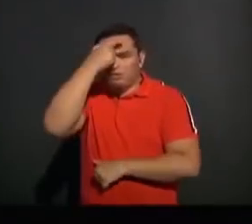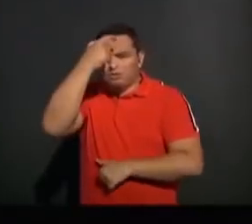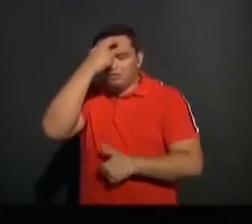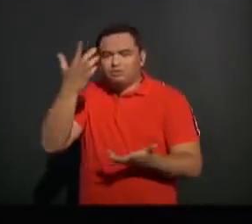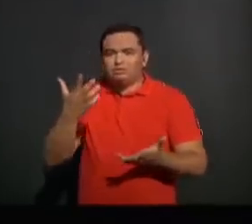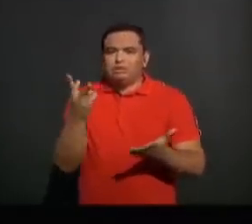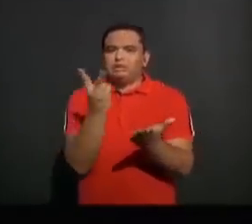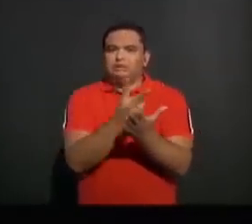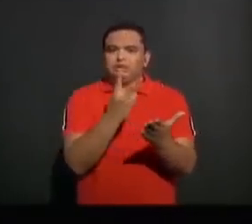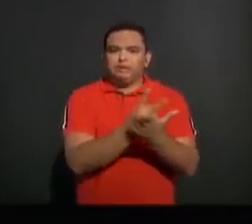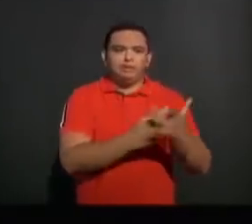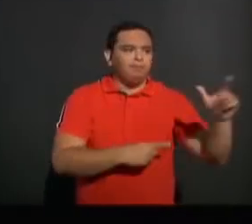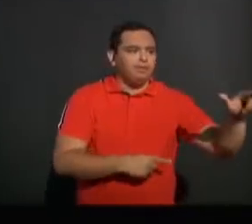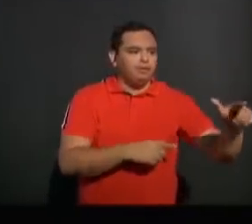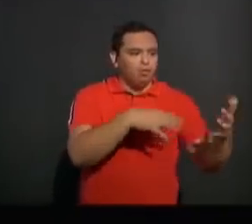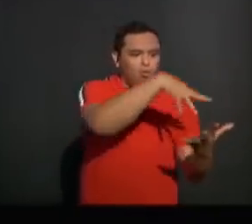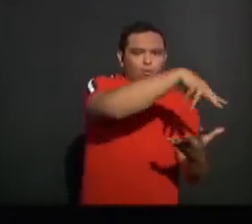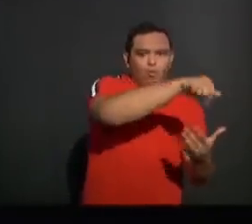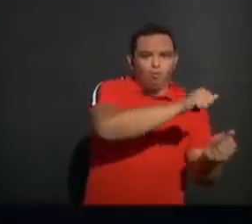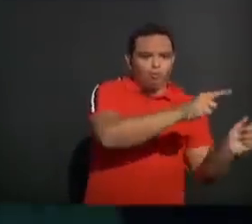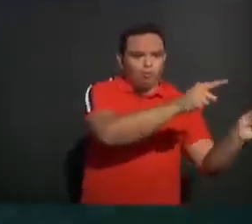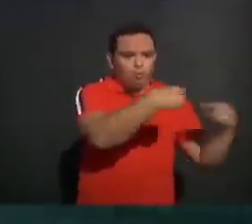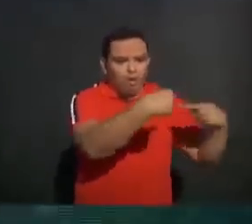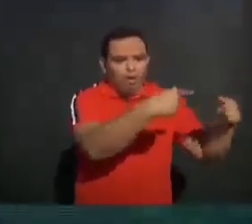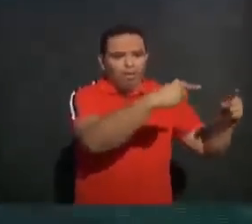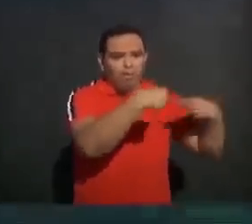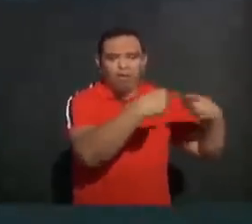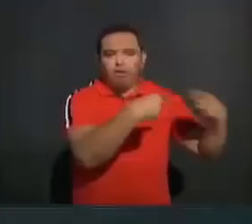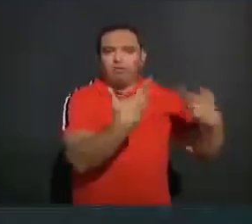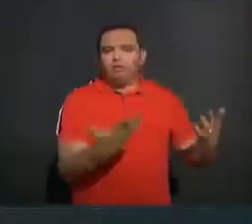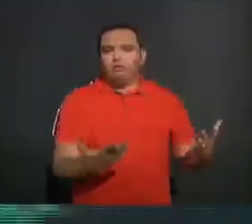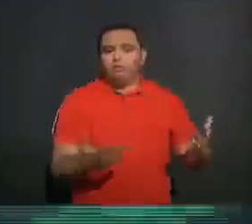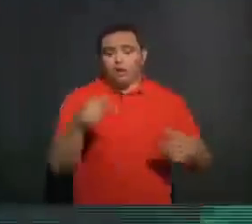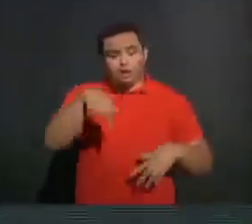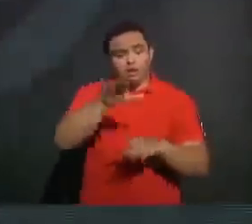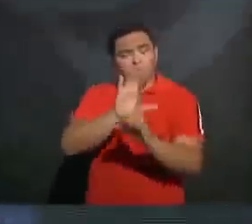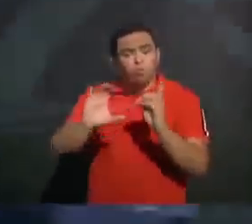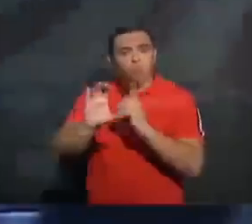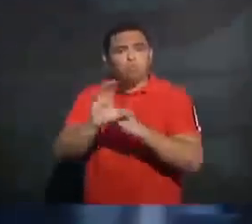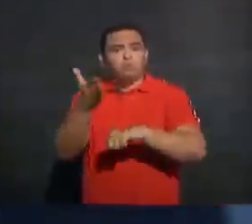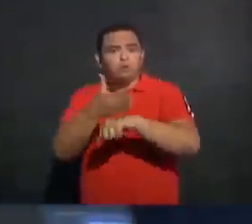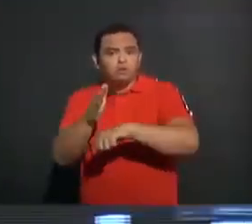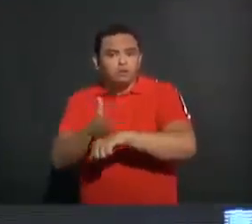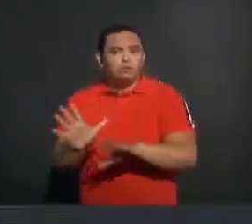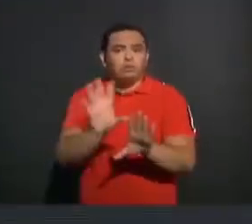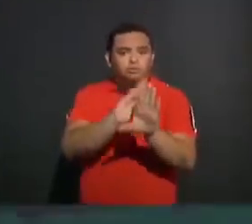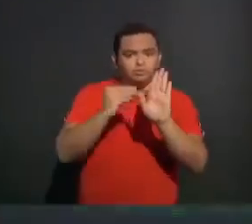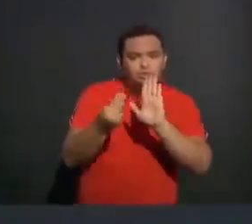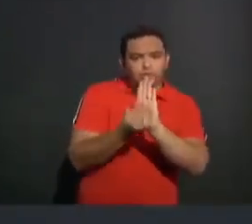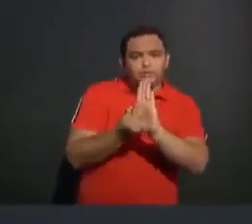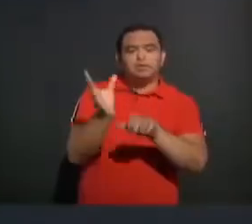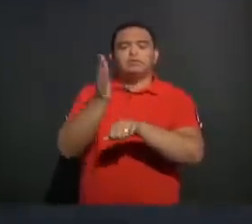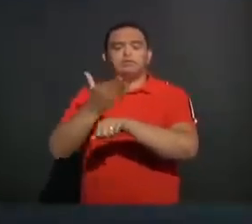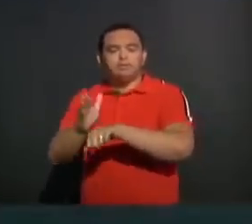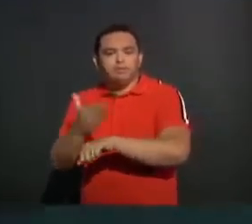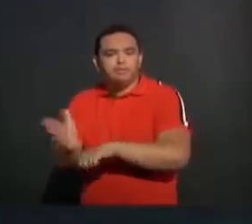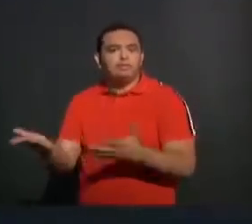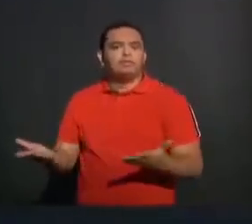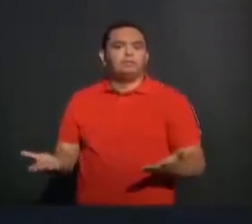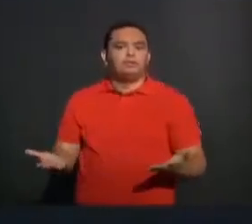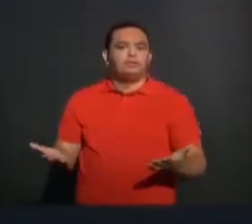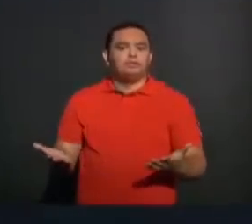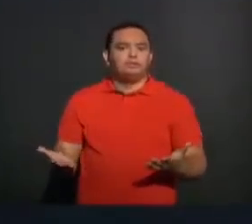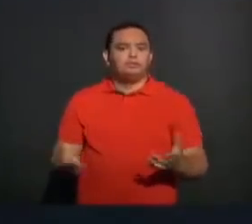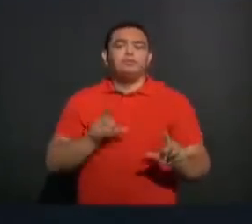lado metendo bala. E a gente, o que é um culto, gente? É um treinamento. O que é um GC? O que é um pequeno grupo? É